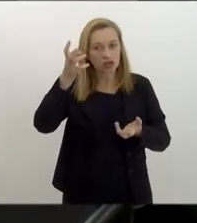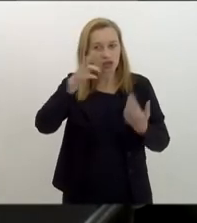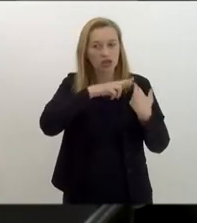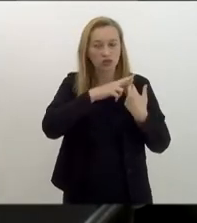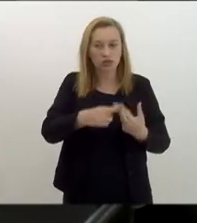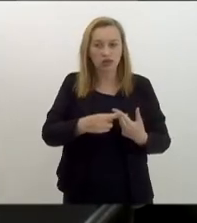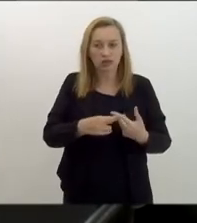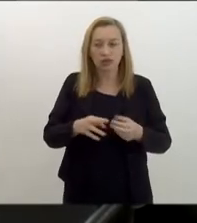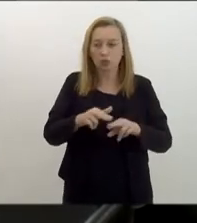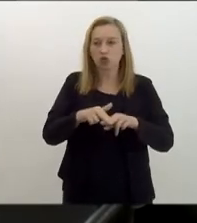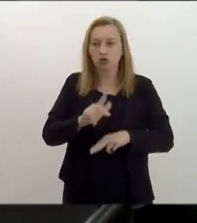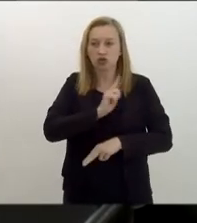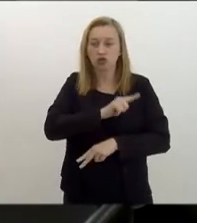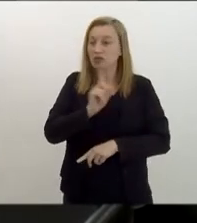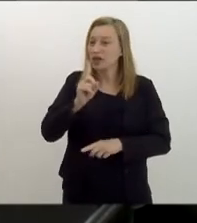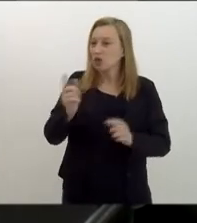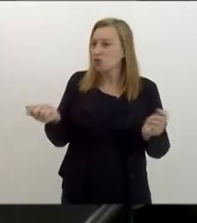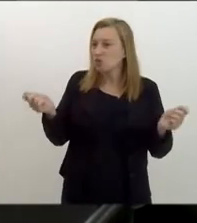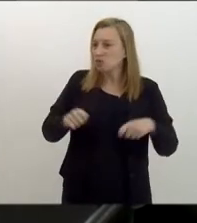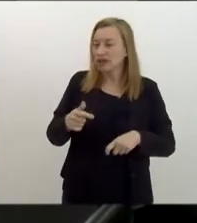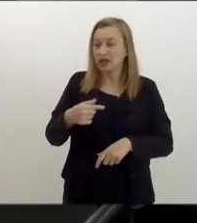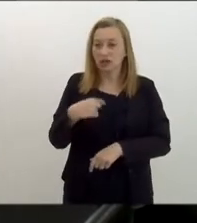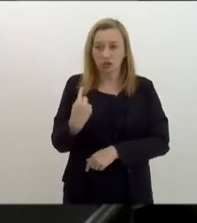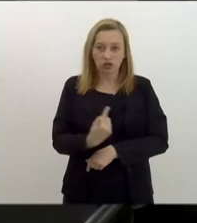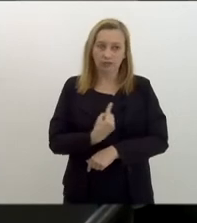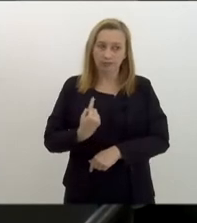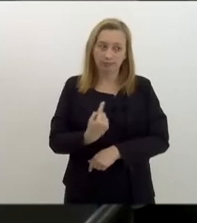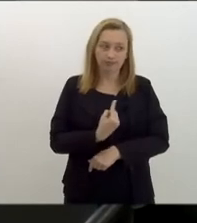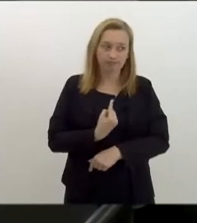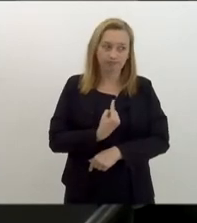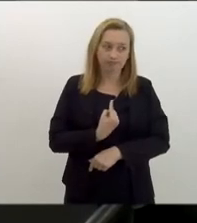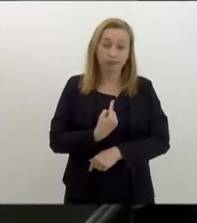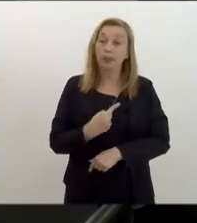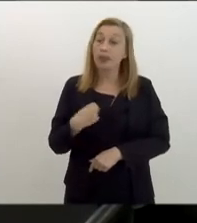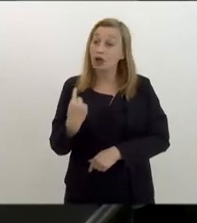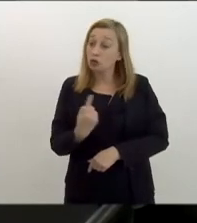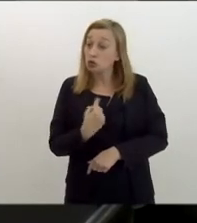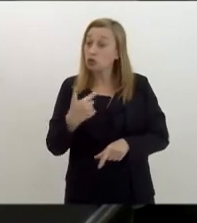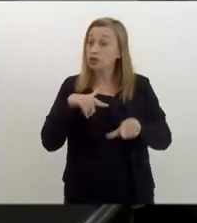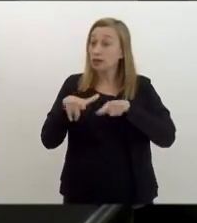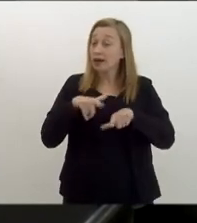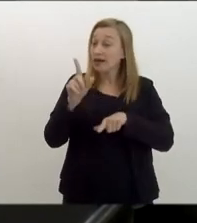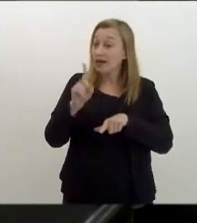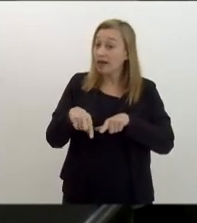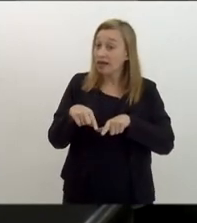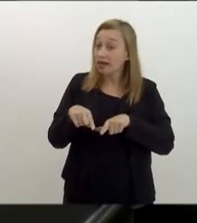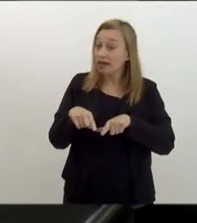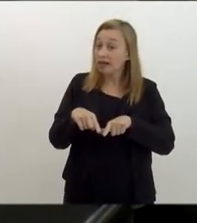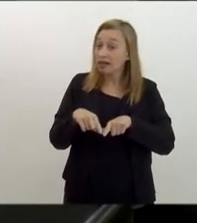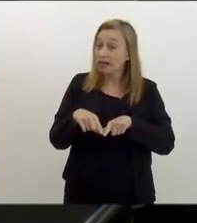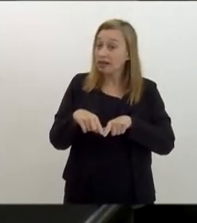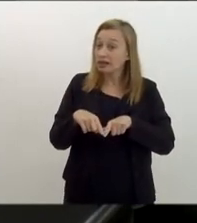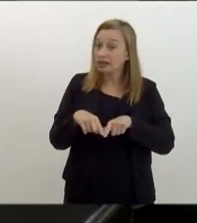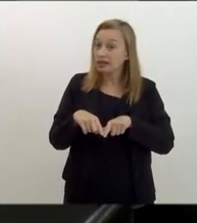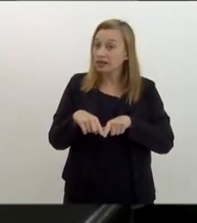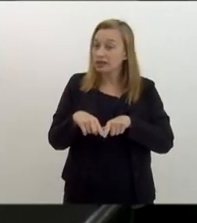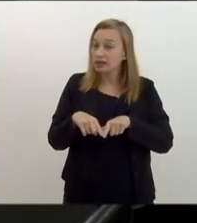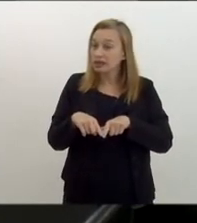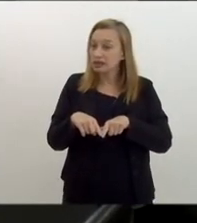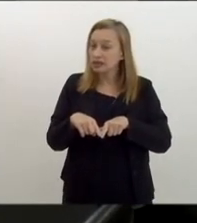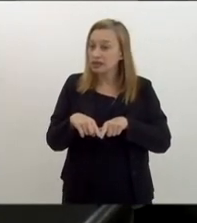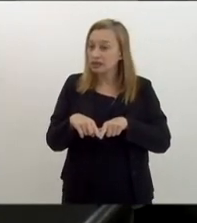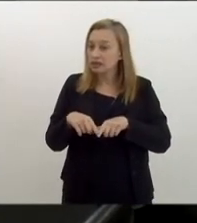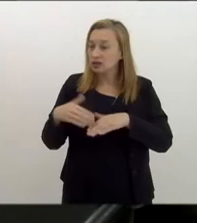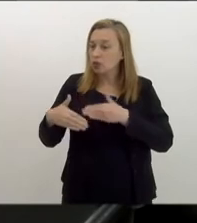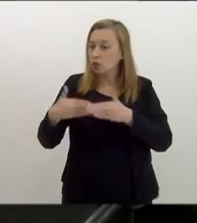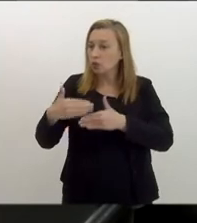isso não é uma uma competência nossa a nossa competência ela nasce se a